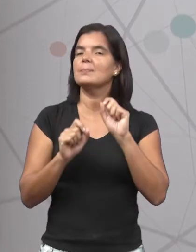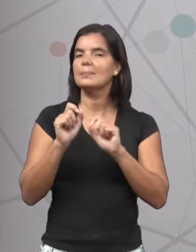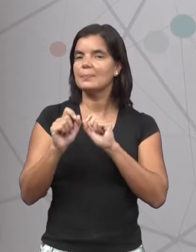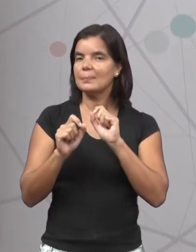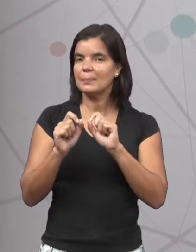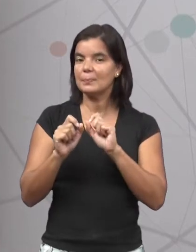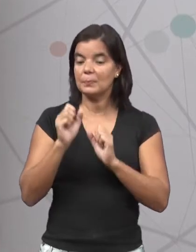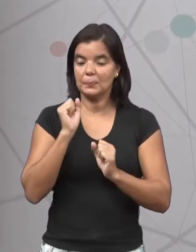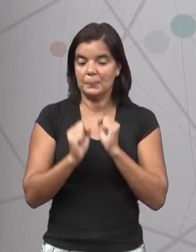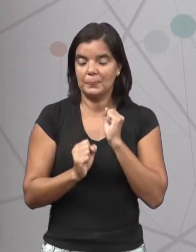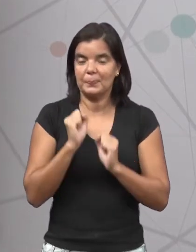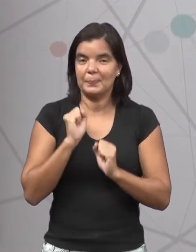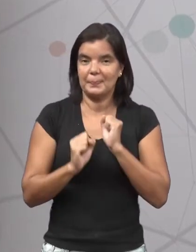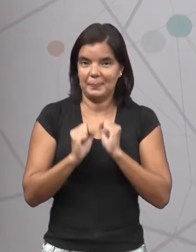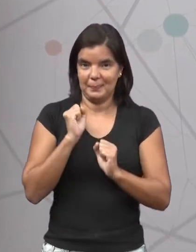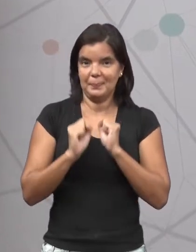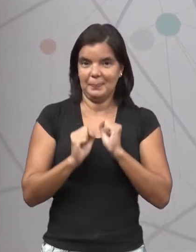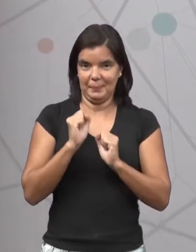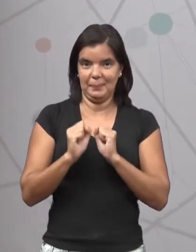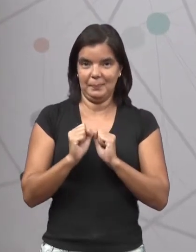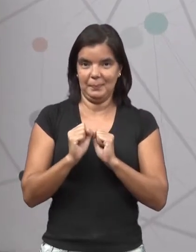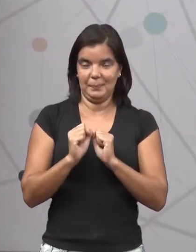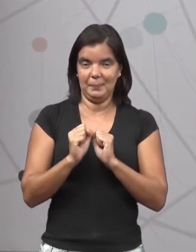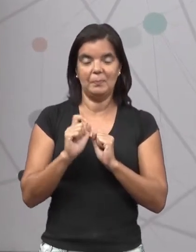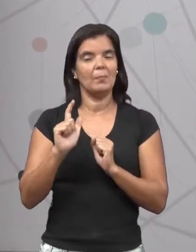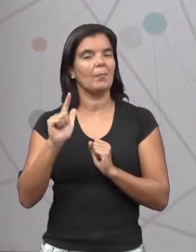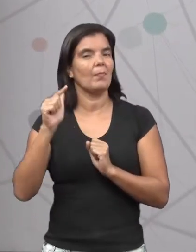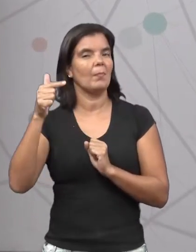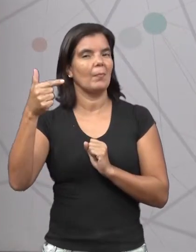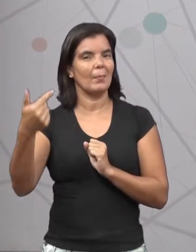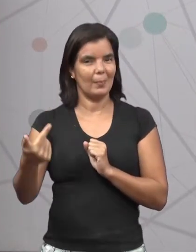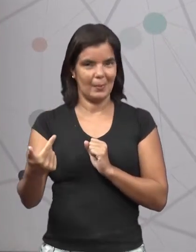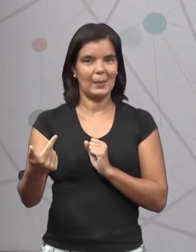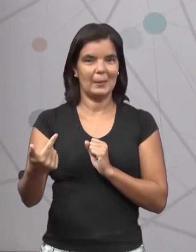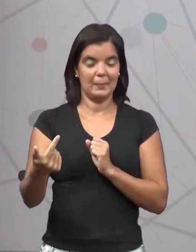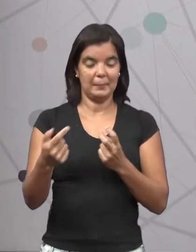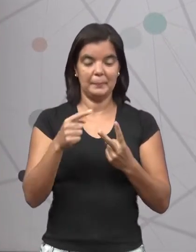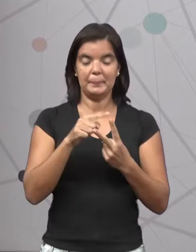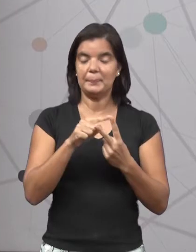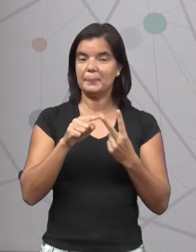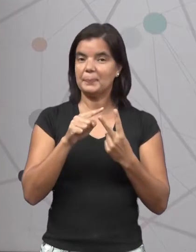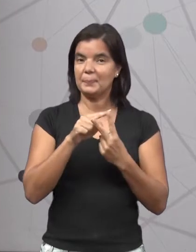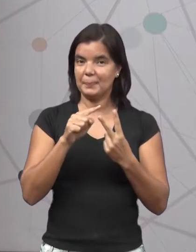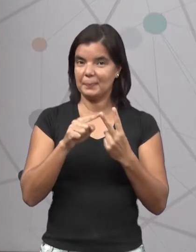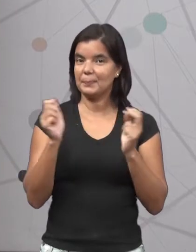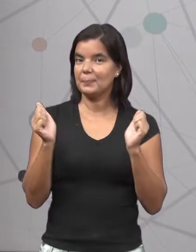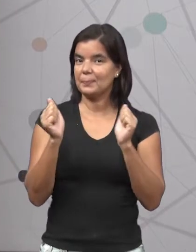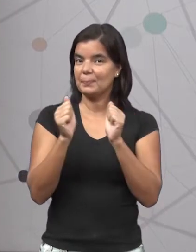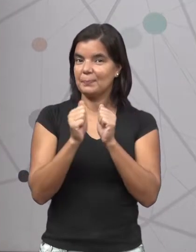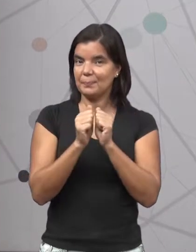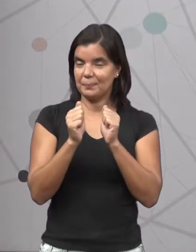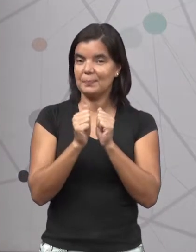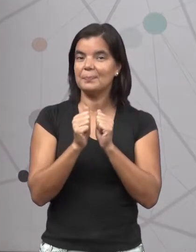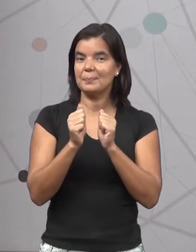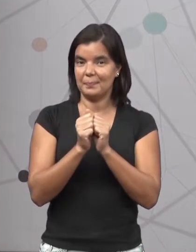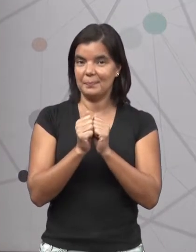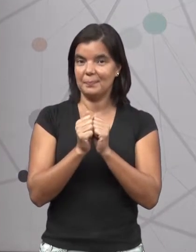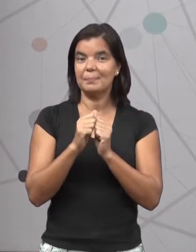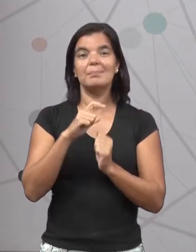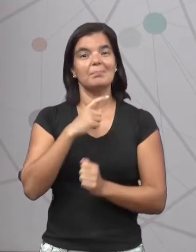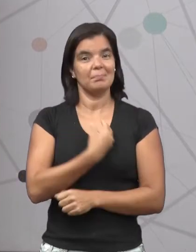sobre a corrida, uma outra corrida que elas duas juntas